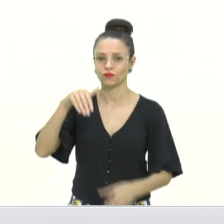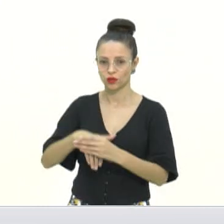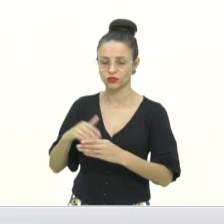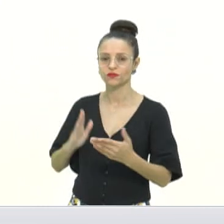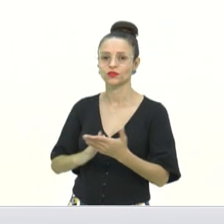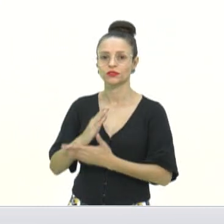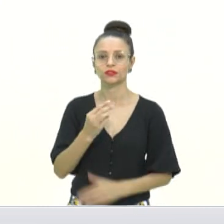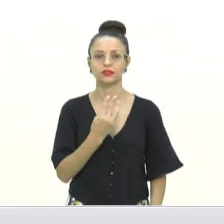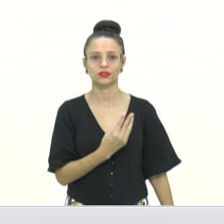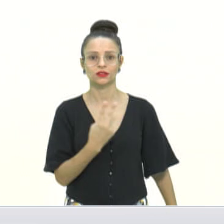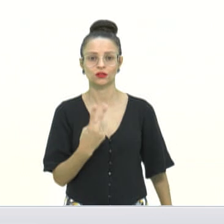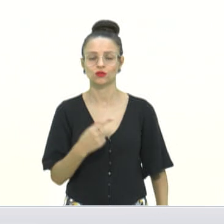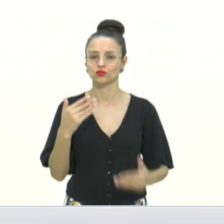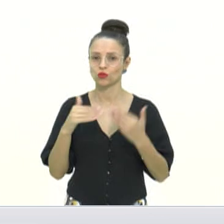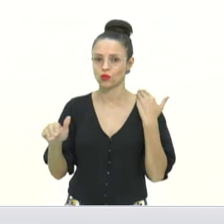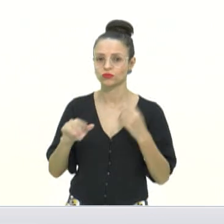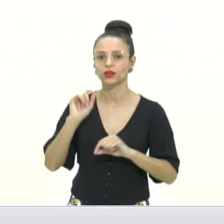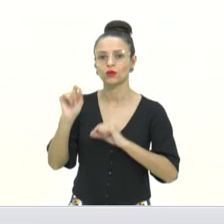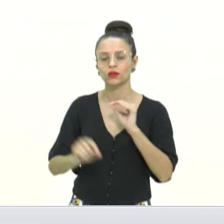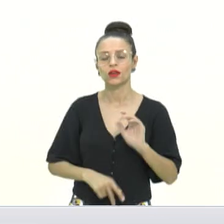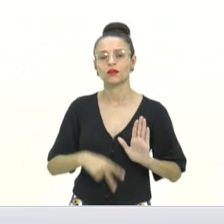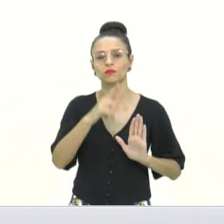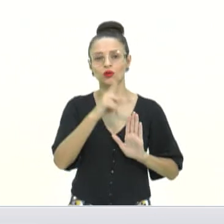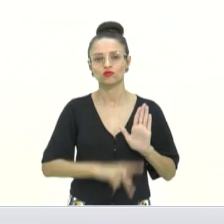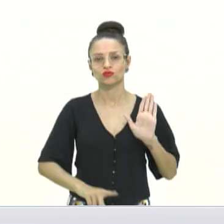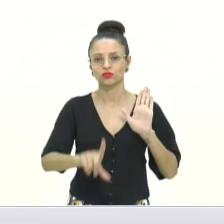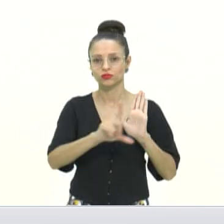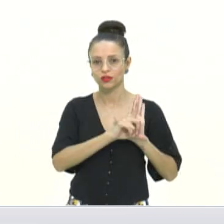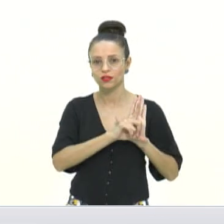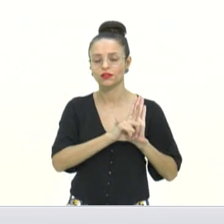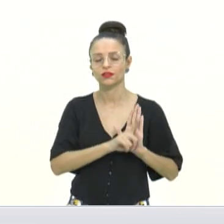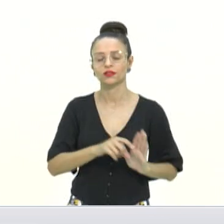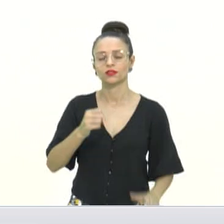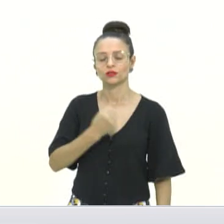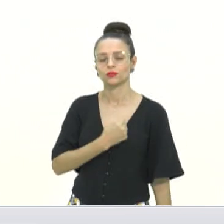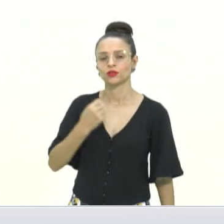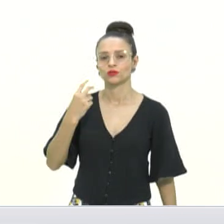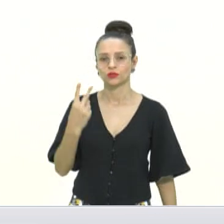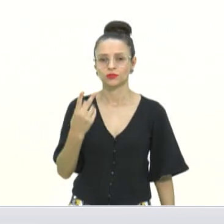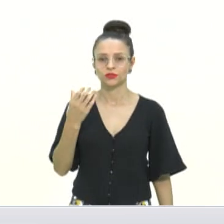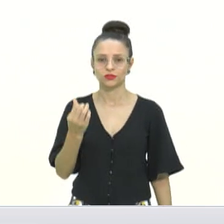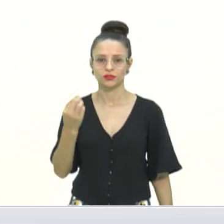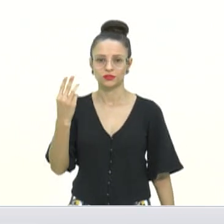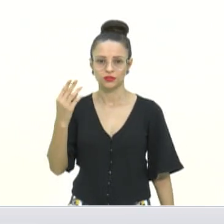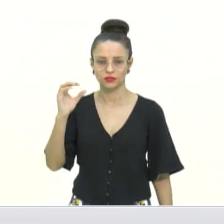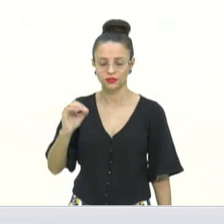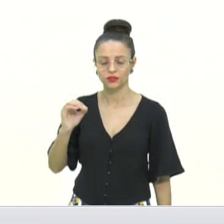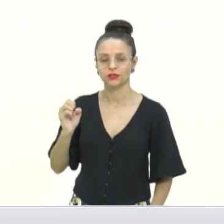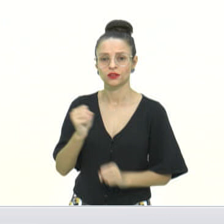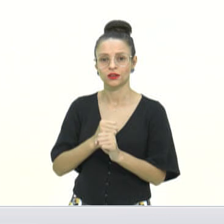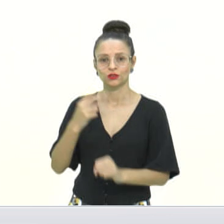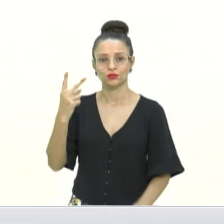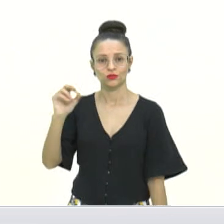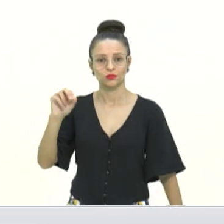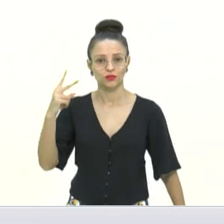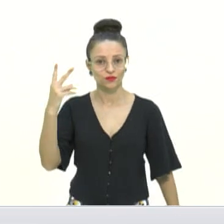favor e 32 contra, o projeto de lei número 2630 de